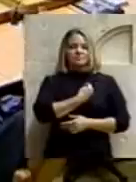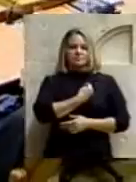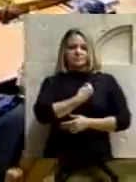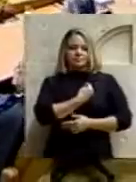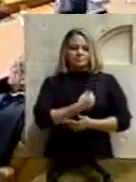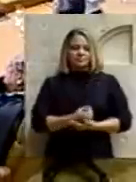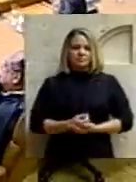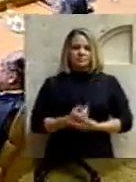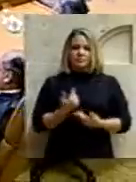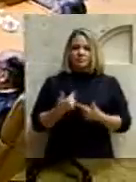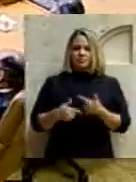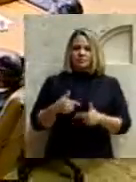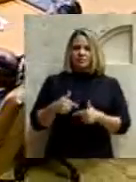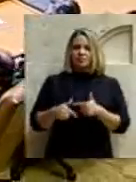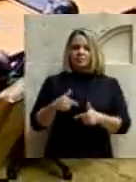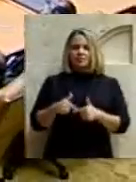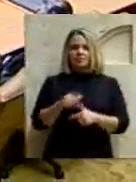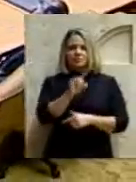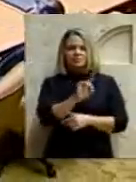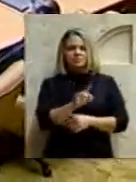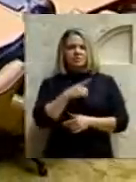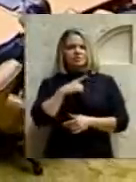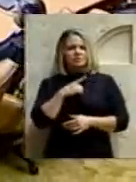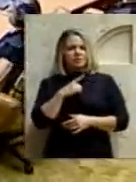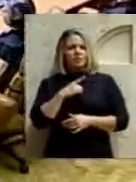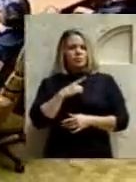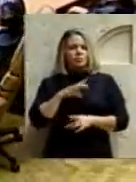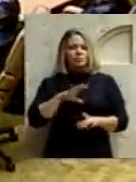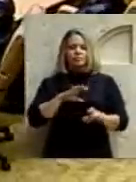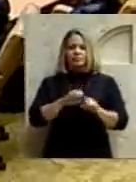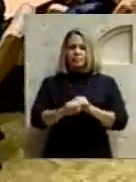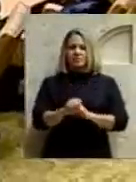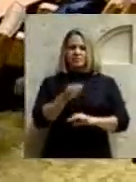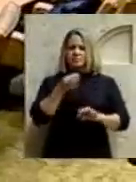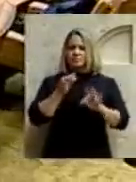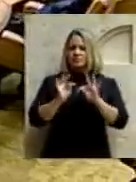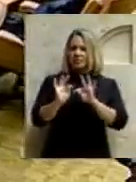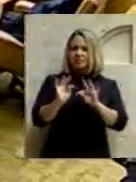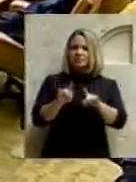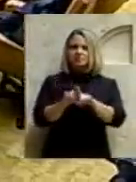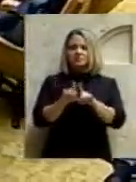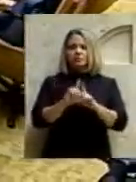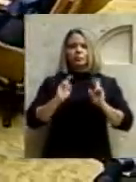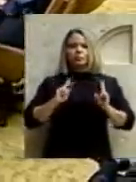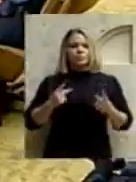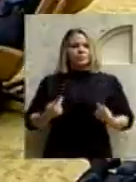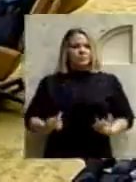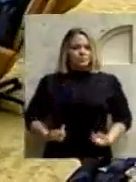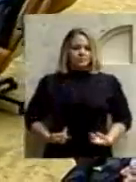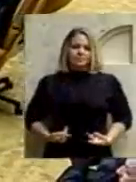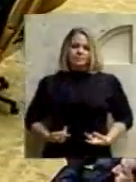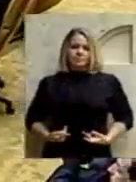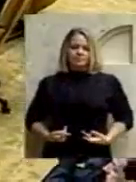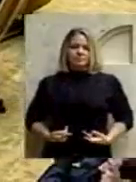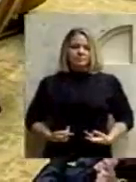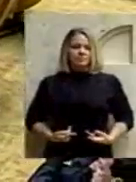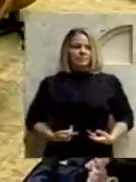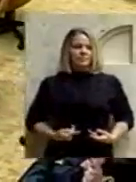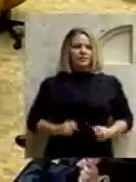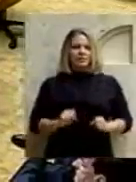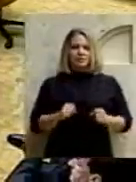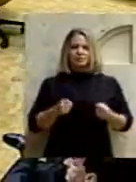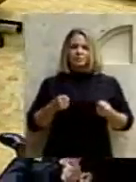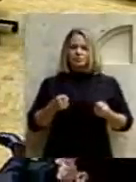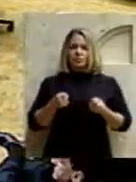funcional. Não basta ter uma boa formação técnica, humanística e